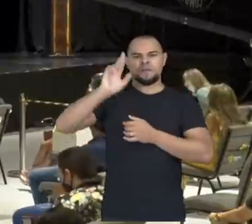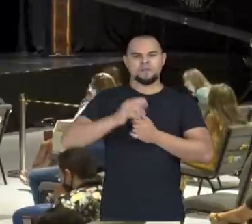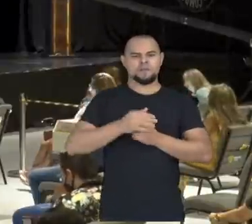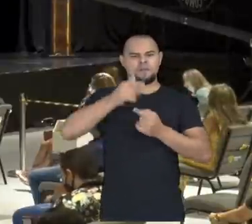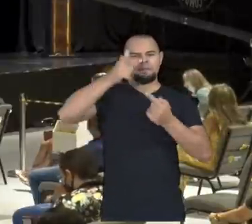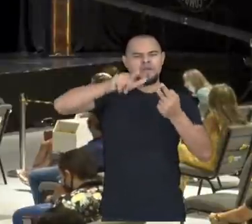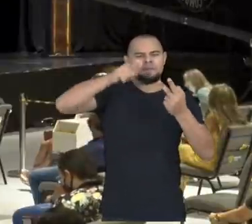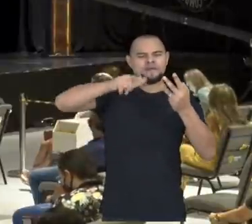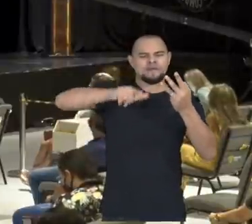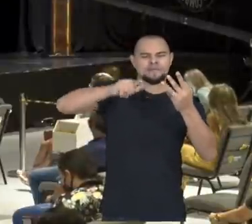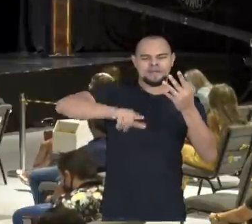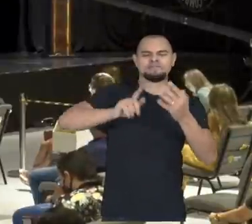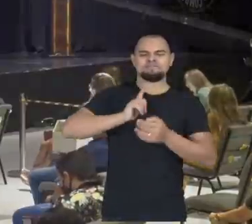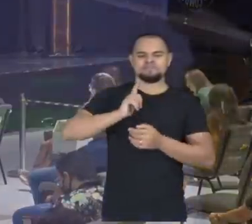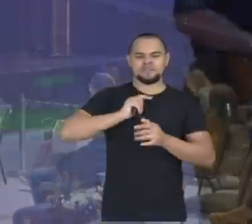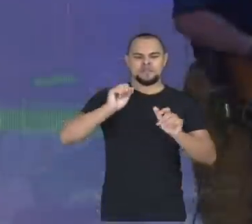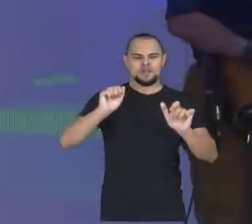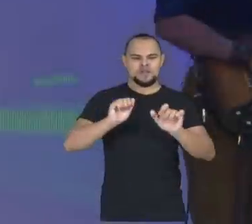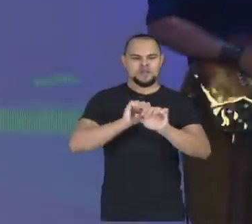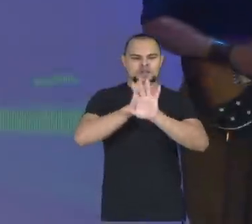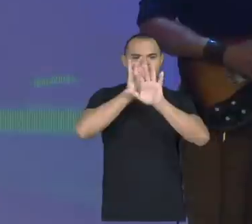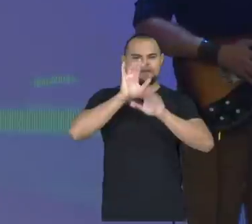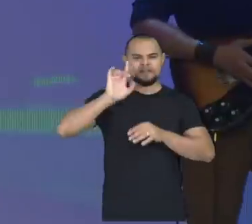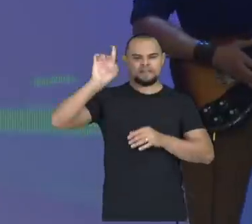mais pessoas, glórias a Deus,